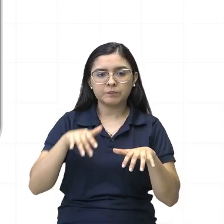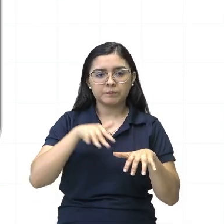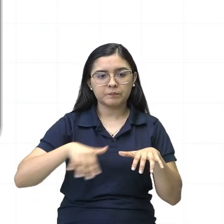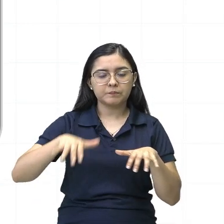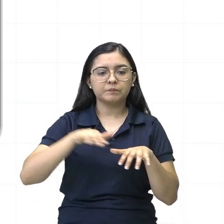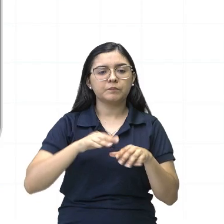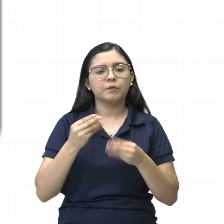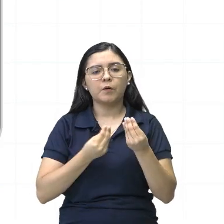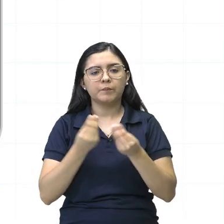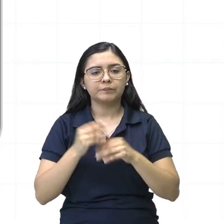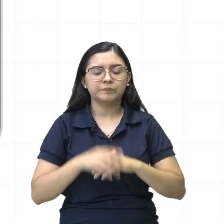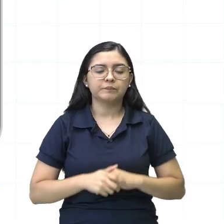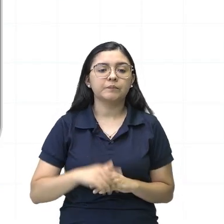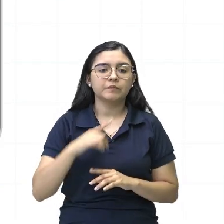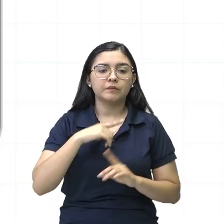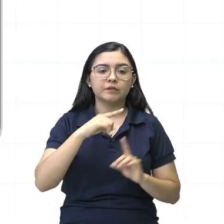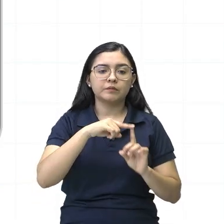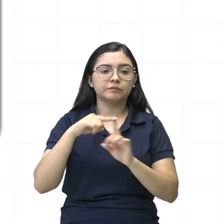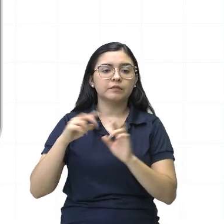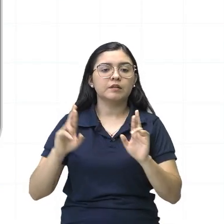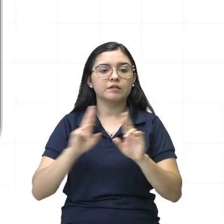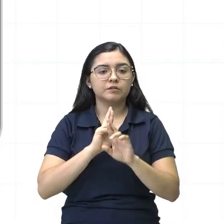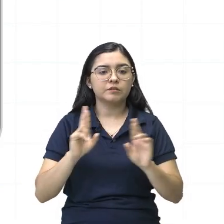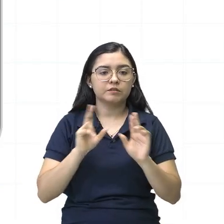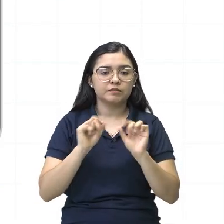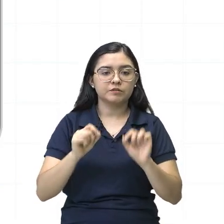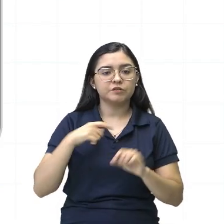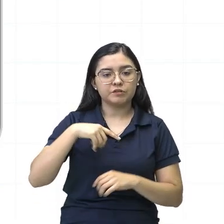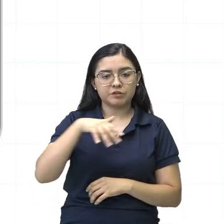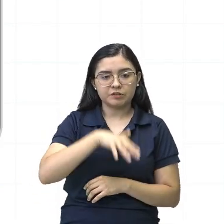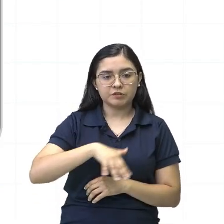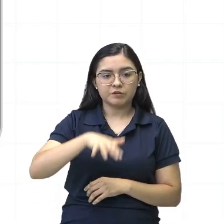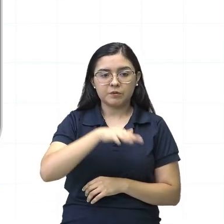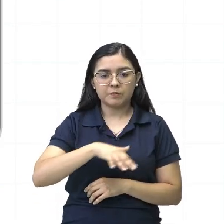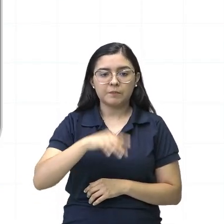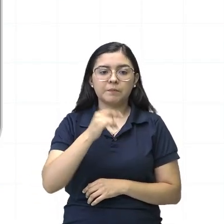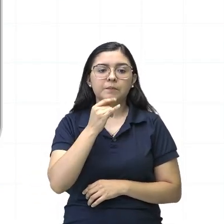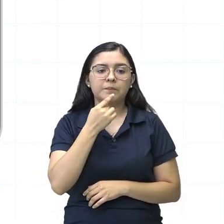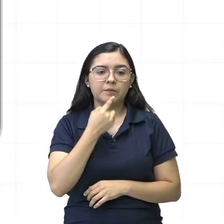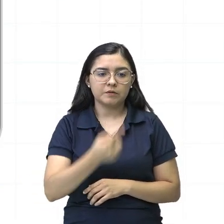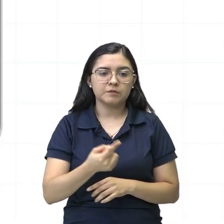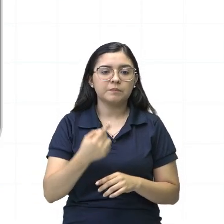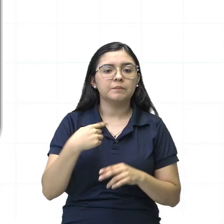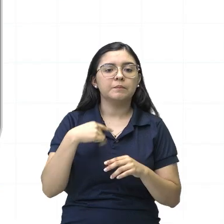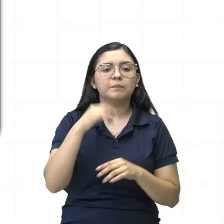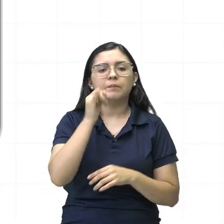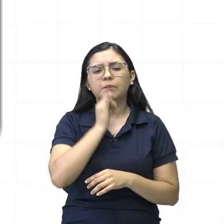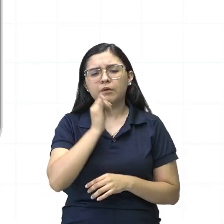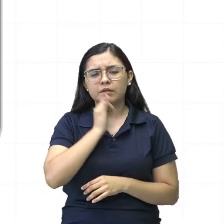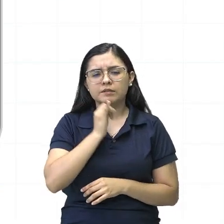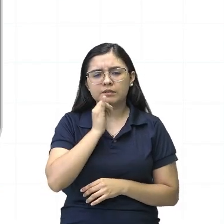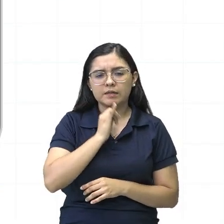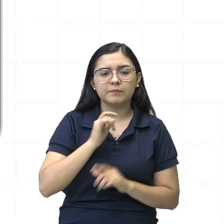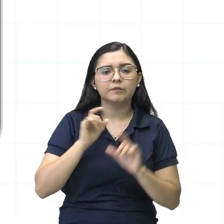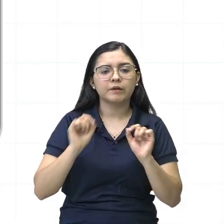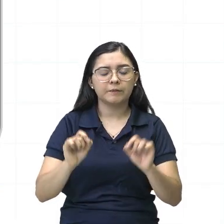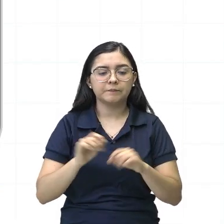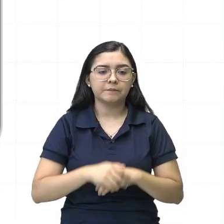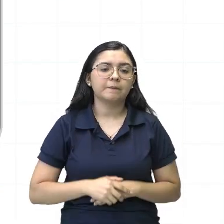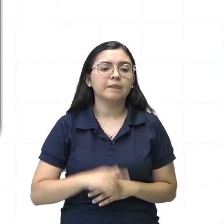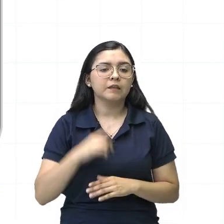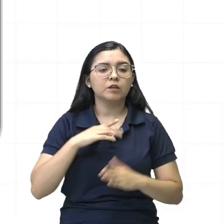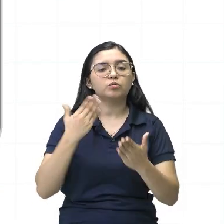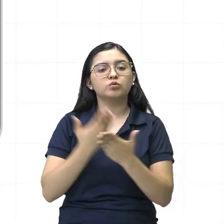a contribuição? Espécies relacionadas em regiões próximas, por exemplo, né, vão ter aí um